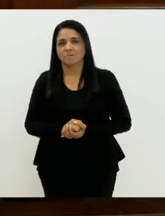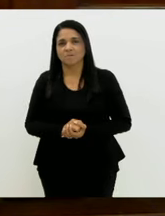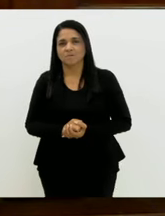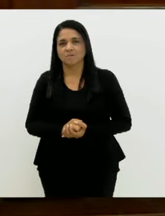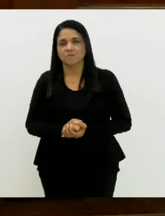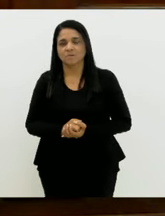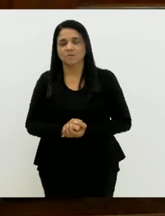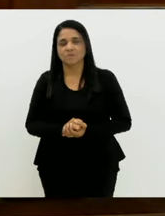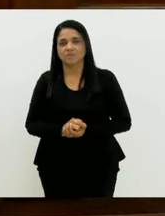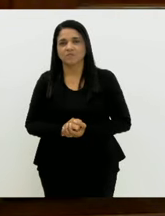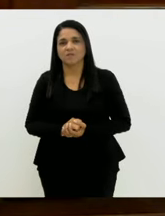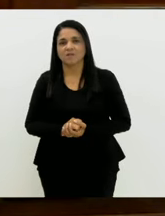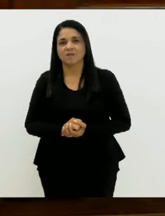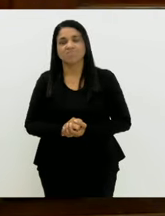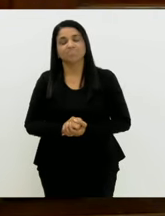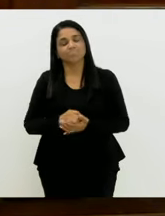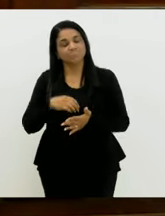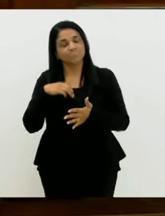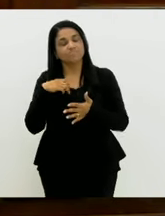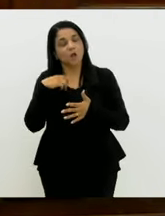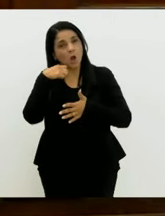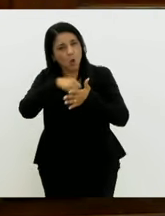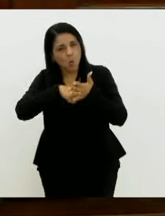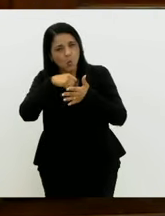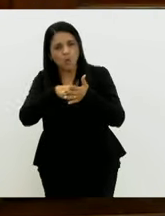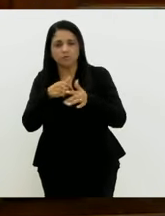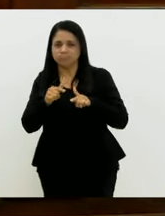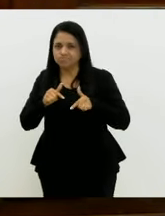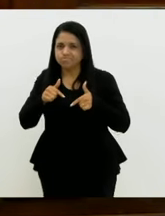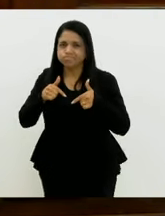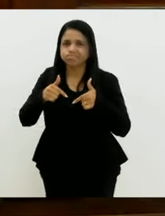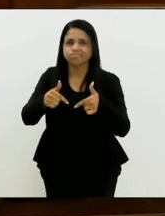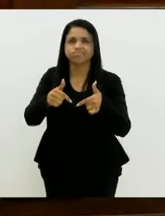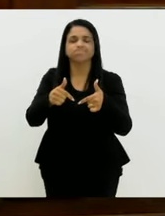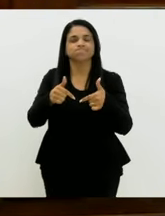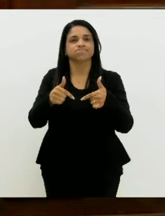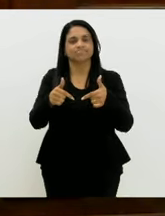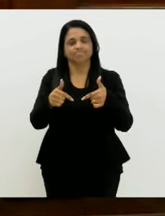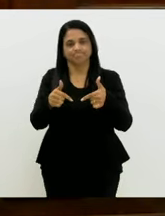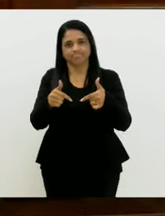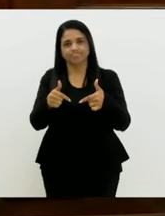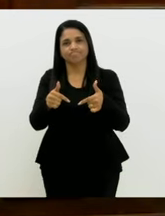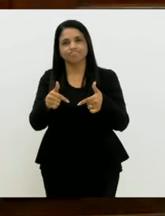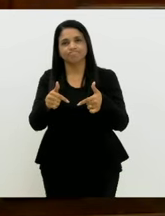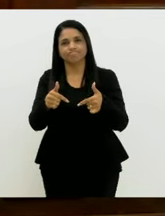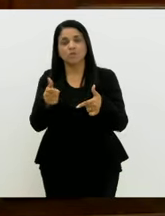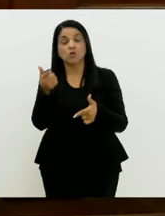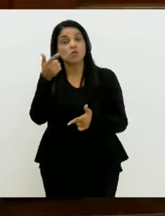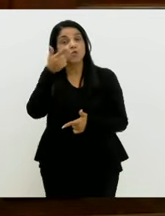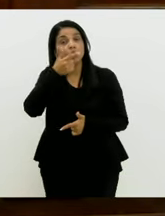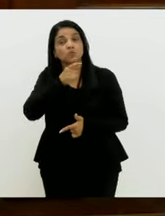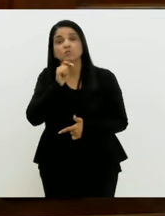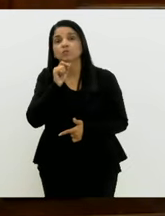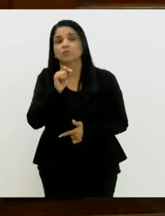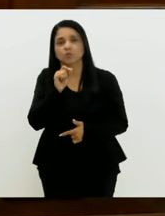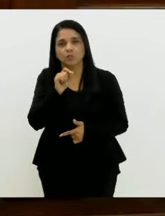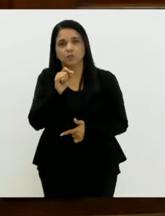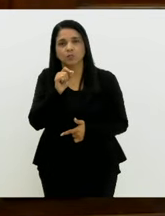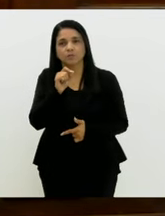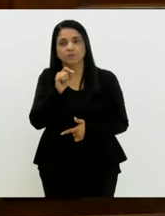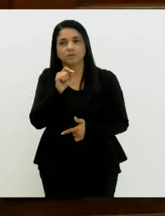E ali nós começamos a nossa guerra. Uma guerra muito árdua, onde nós conseguimos